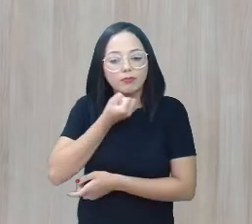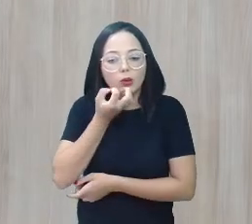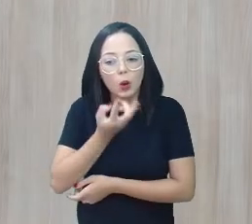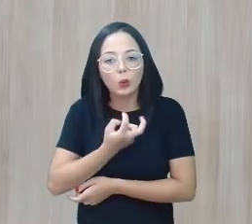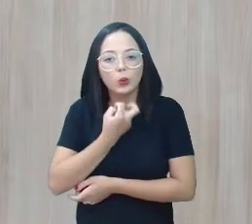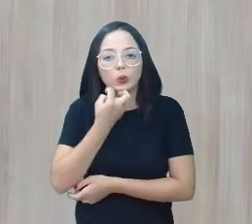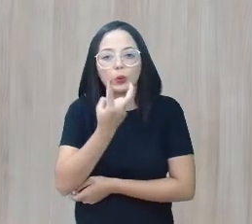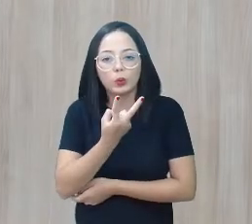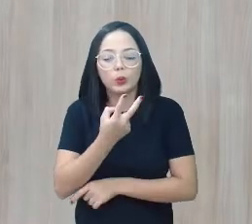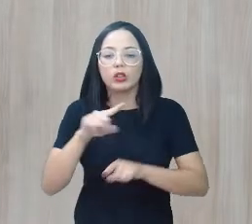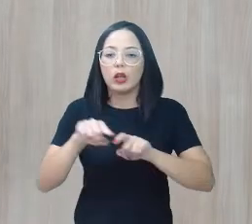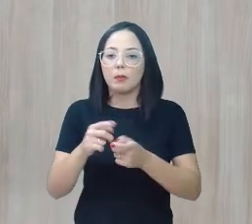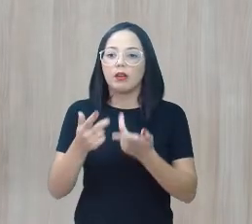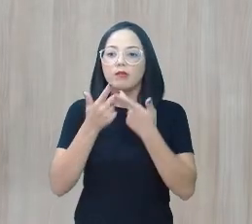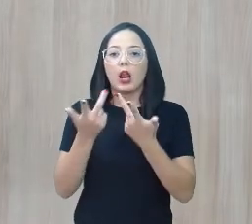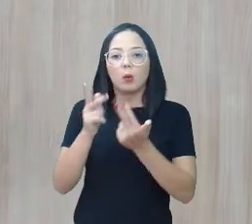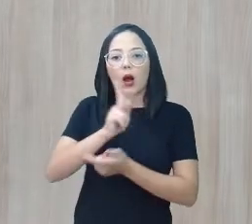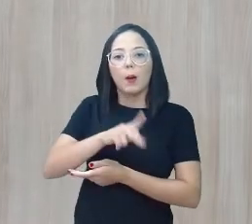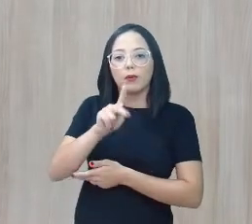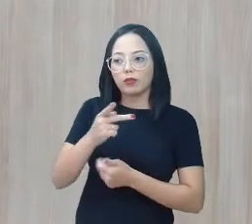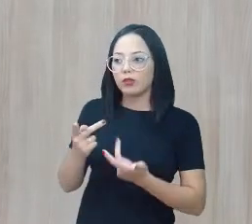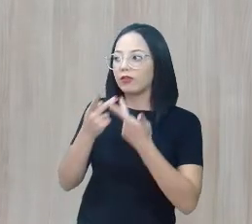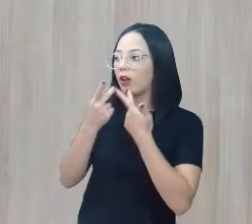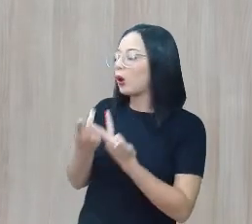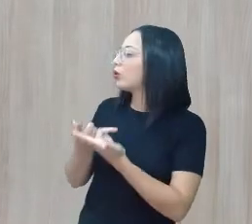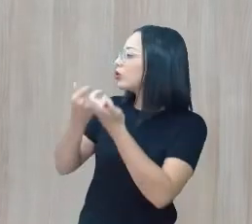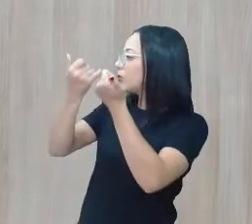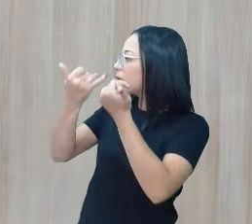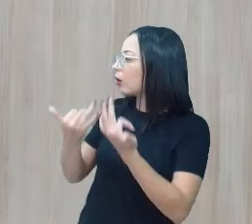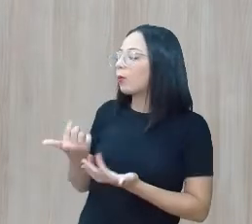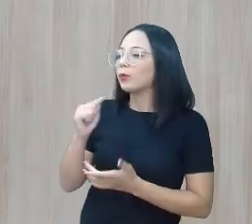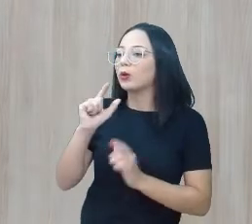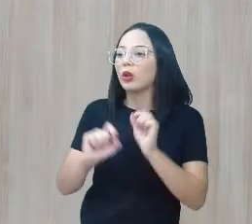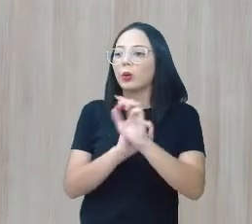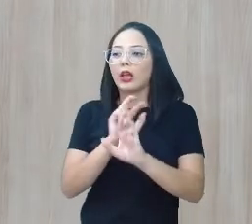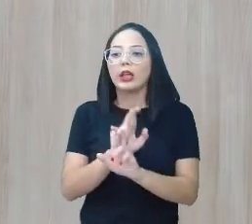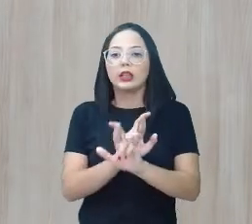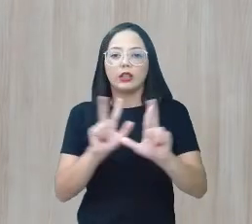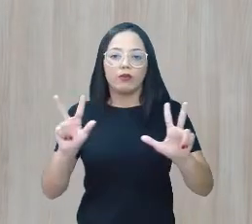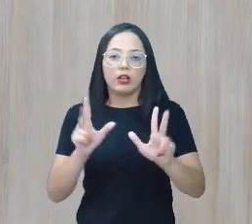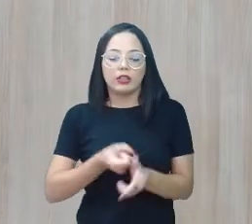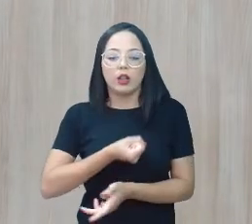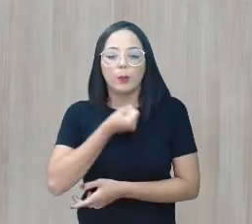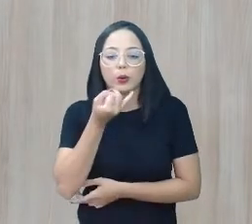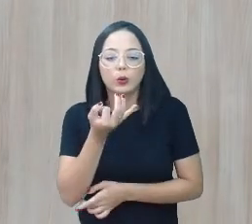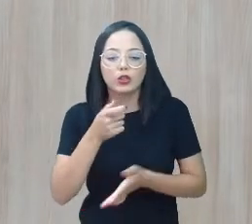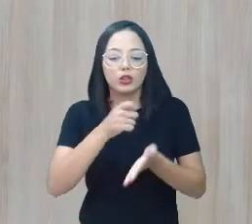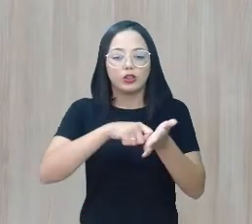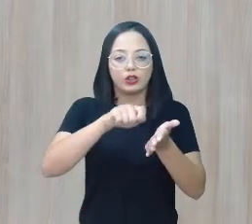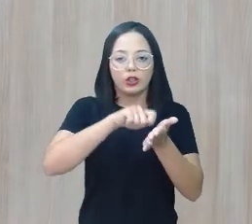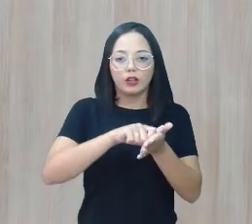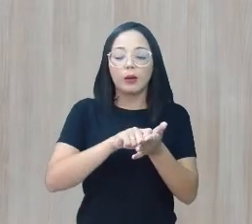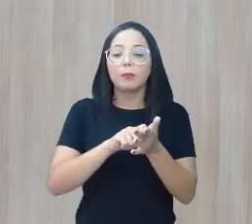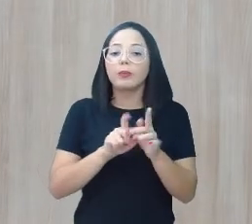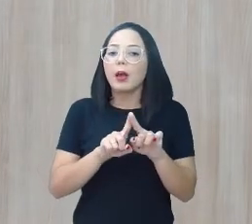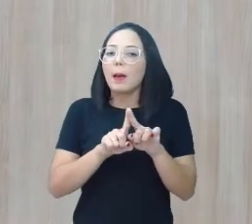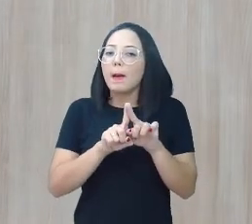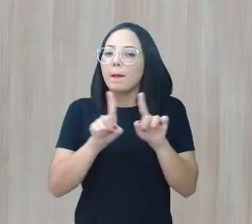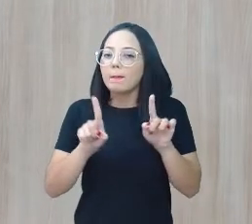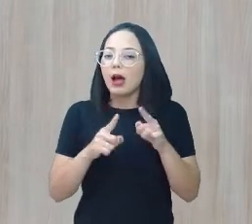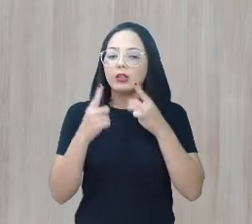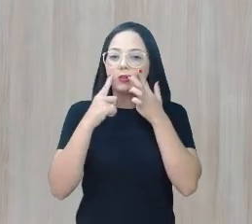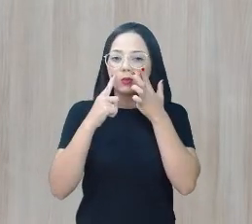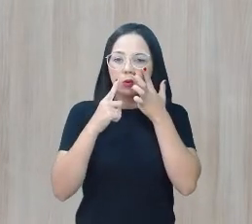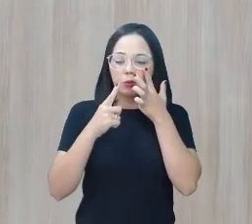se pronuncia, como a professora Viviane falou, não tem muita diferença na pronúncia. Mas na escrita, na